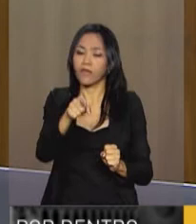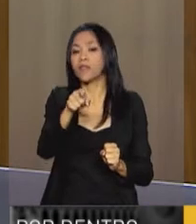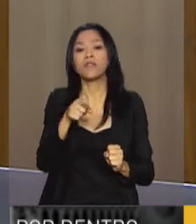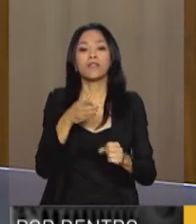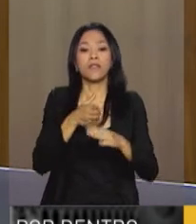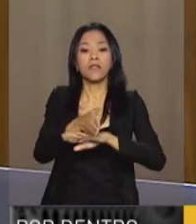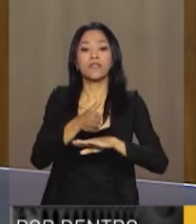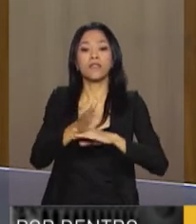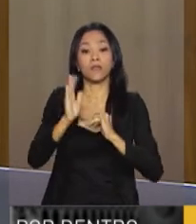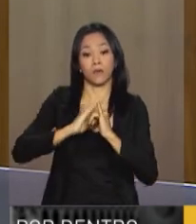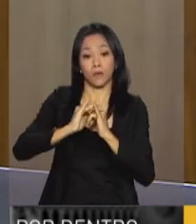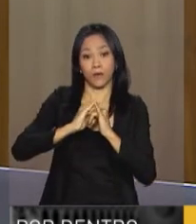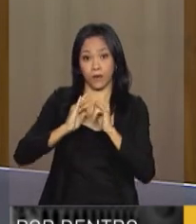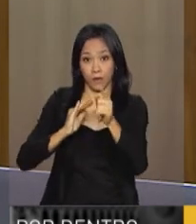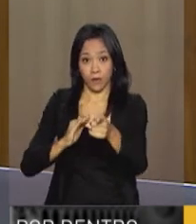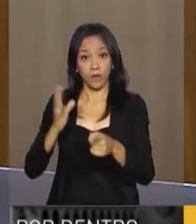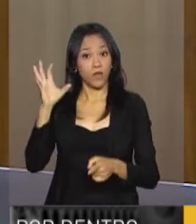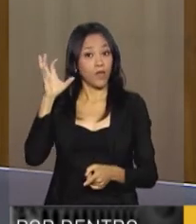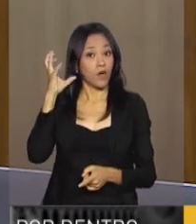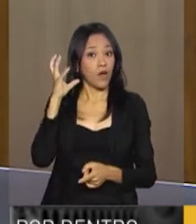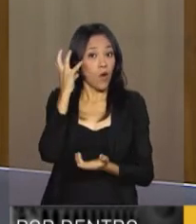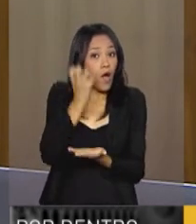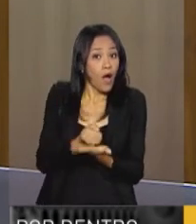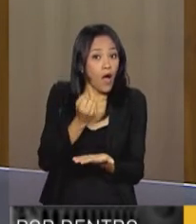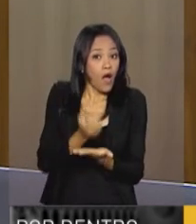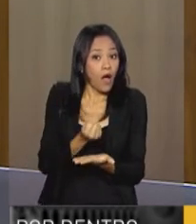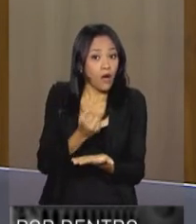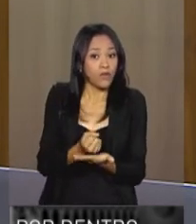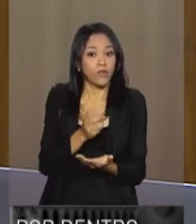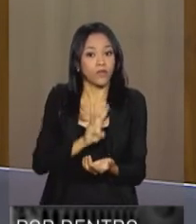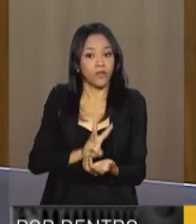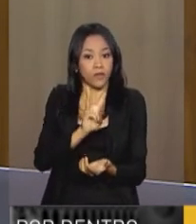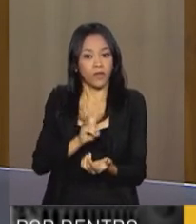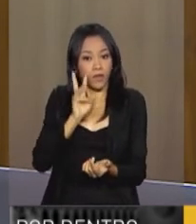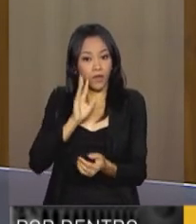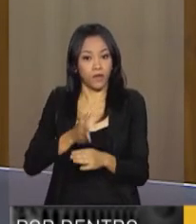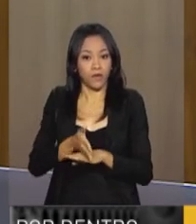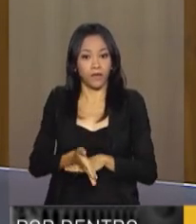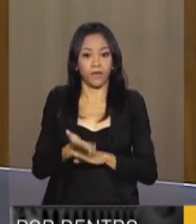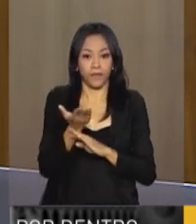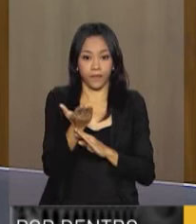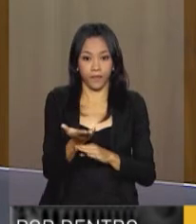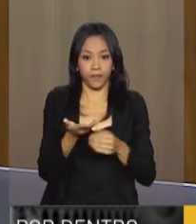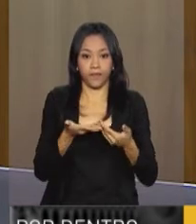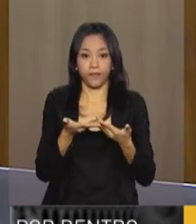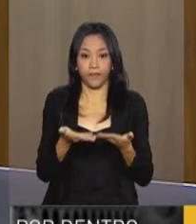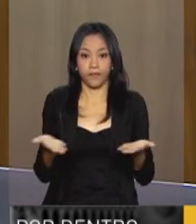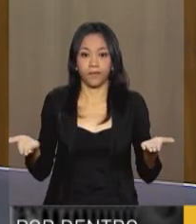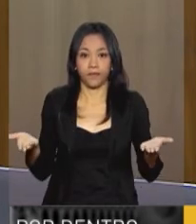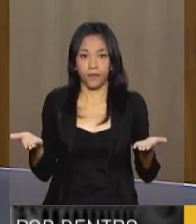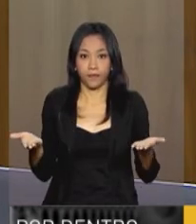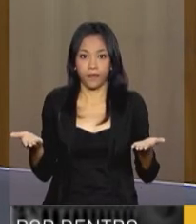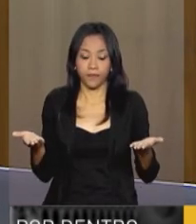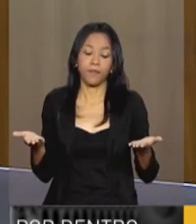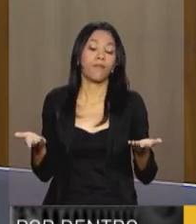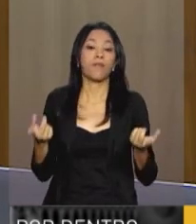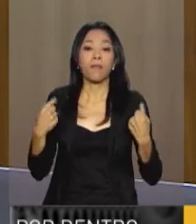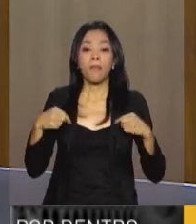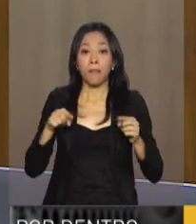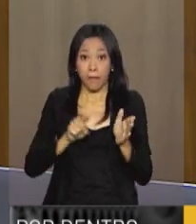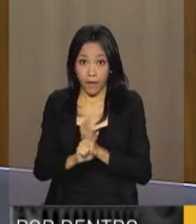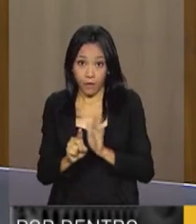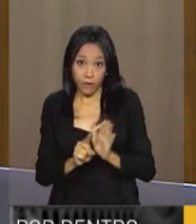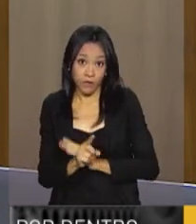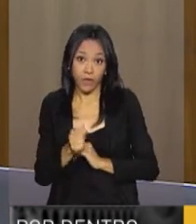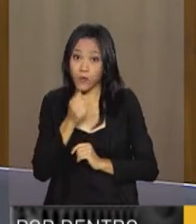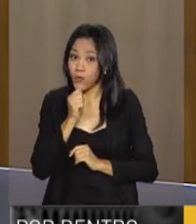no youtube e o áudio vai estar disponível no site www.renault.tv rádio ponto com.br as perguntas que não